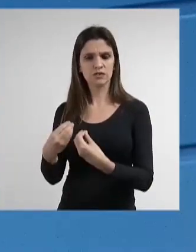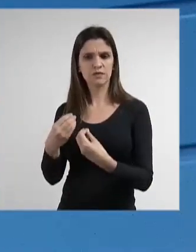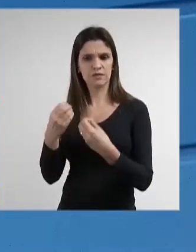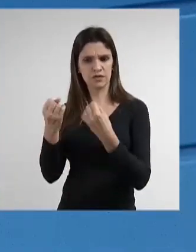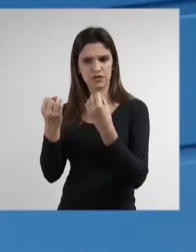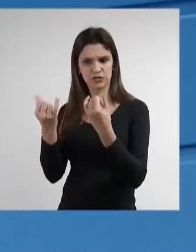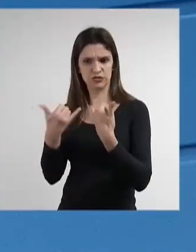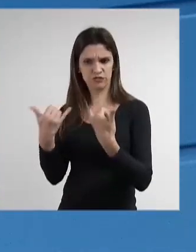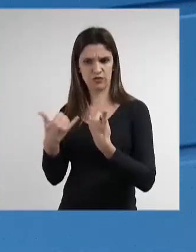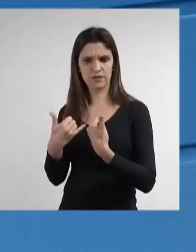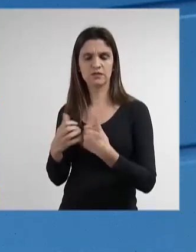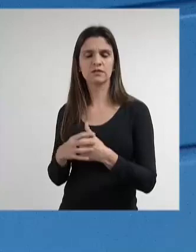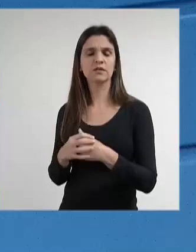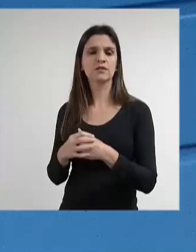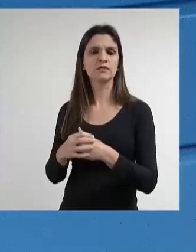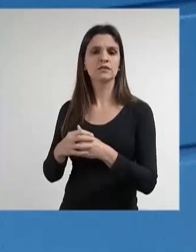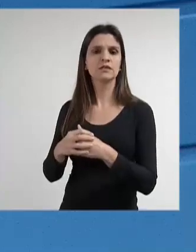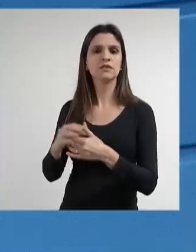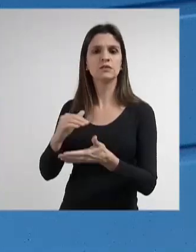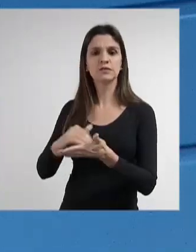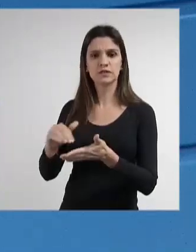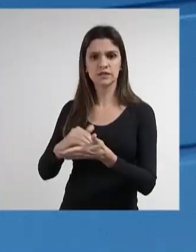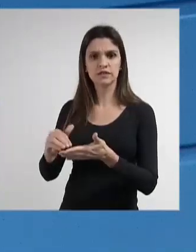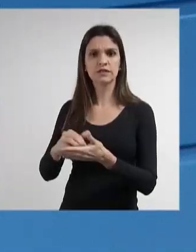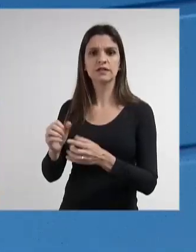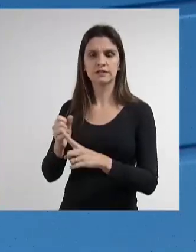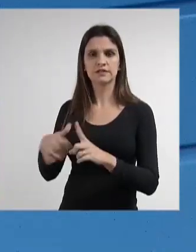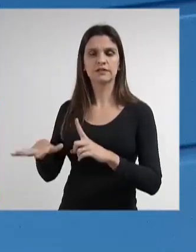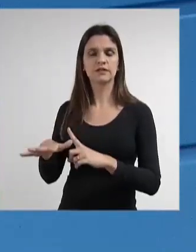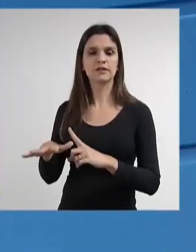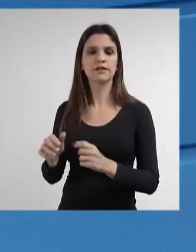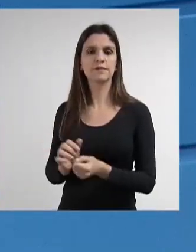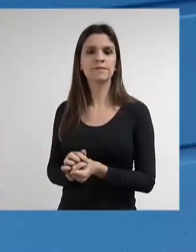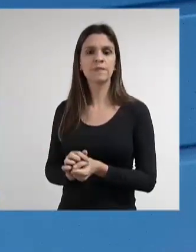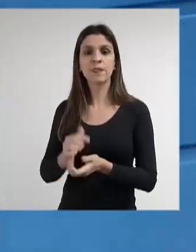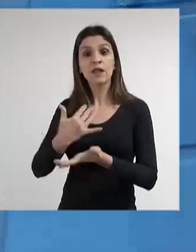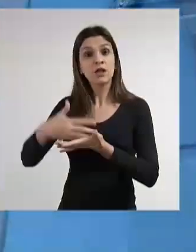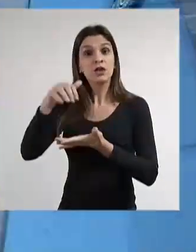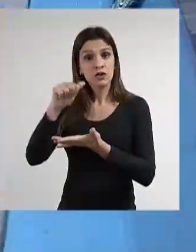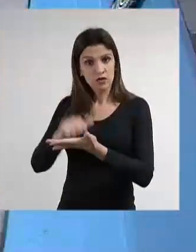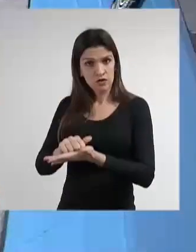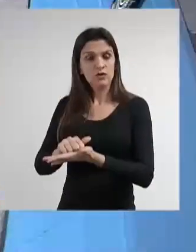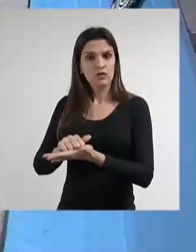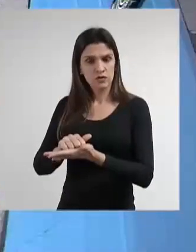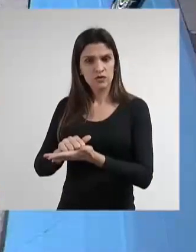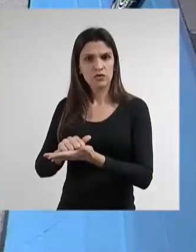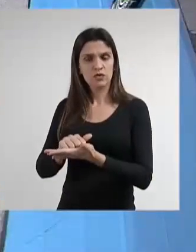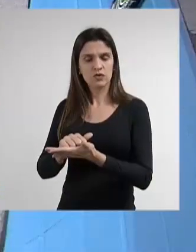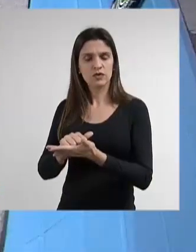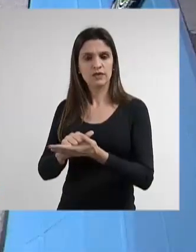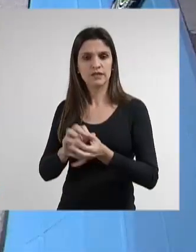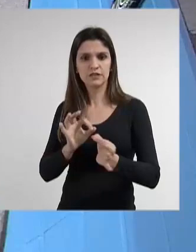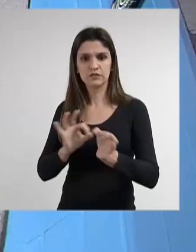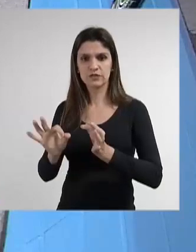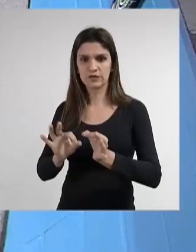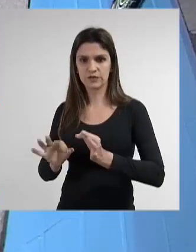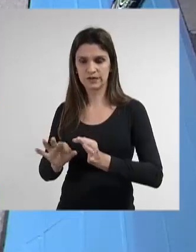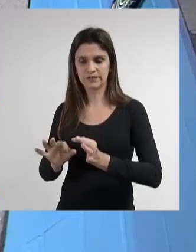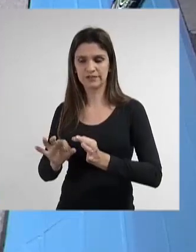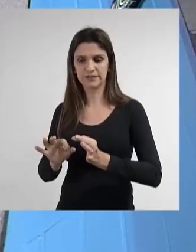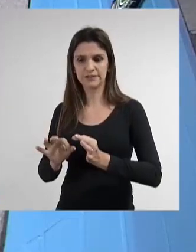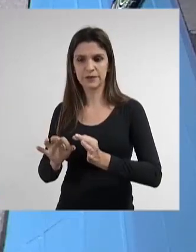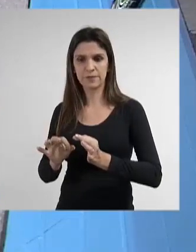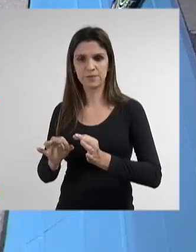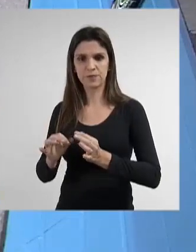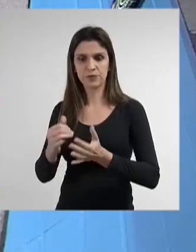governo federal disponibilizou o seu cadastro e vai haver um encontro de informações entre